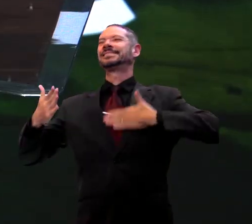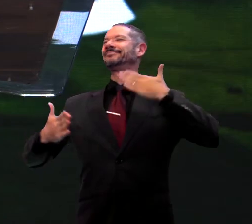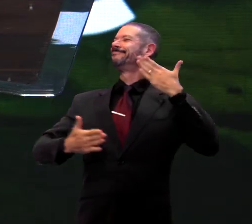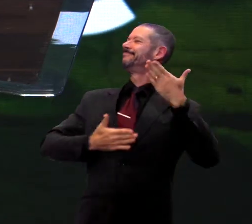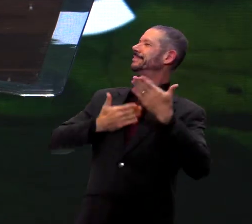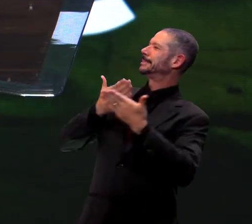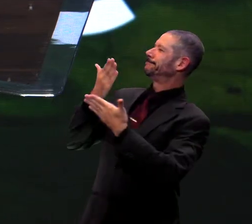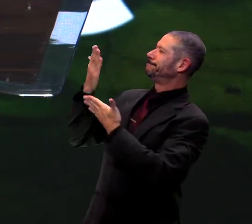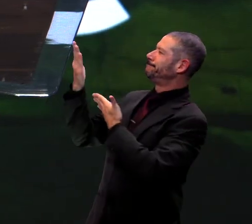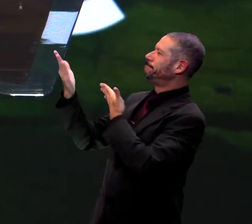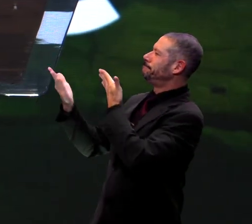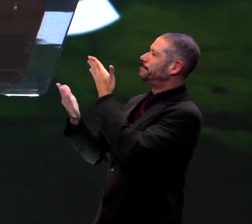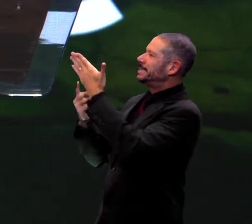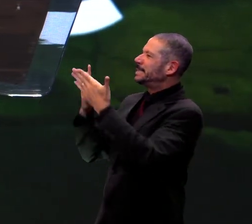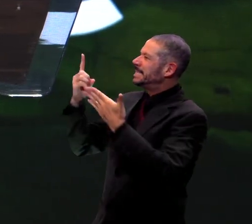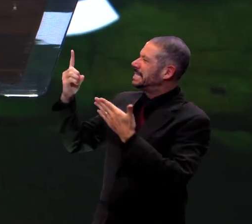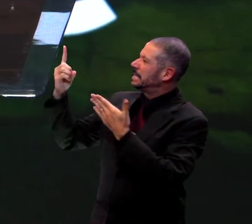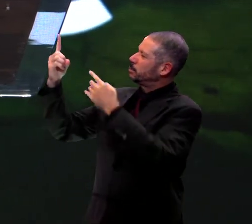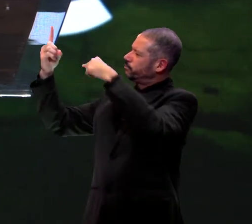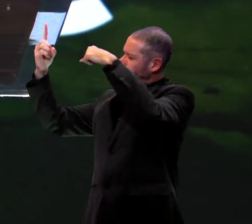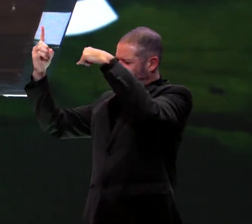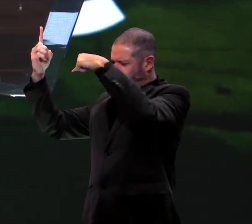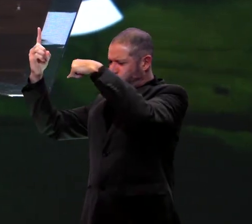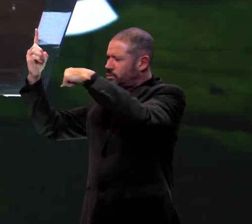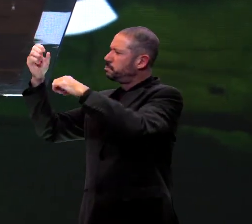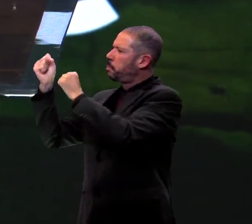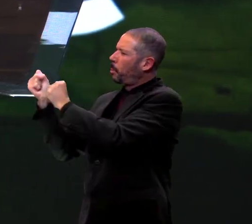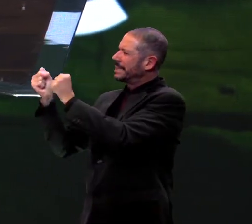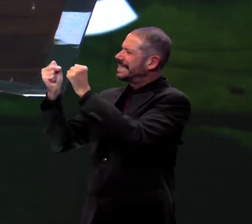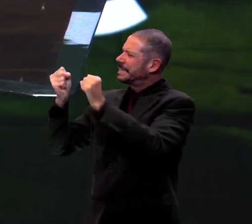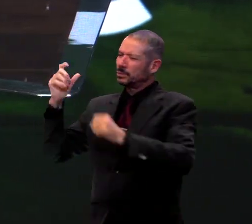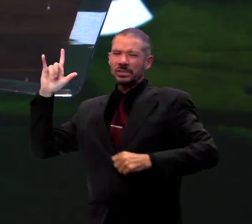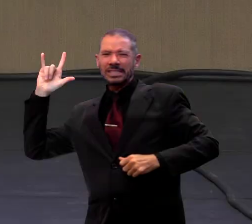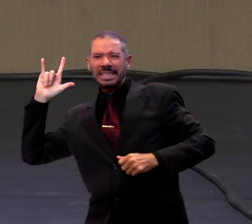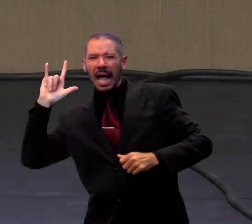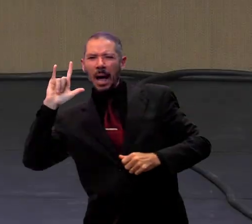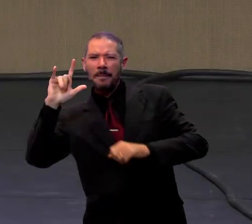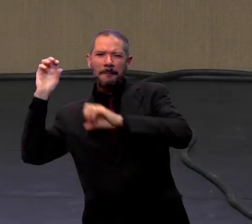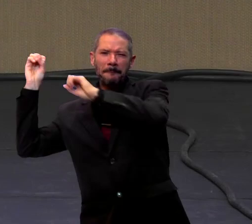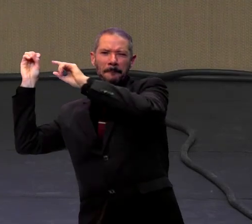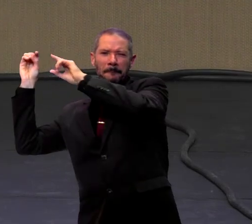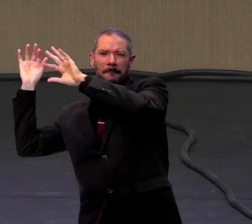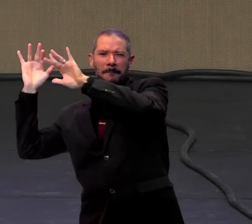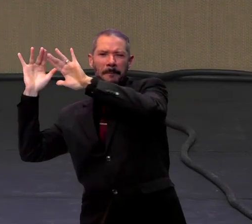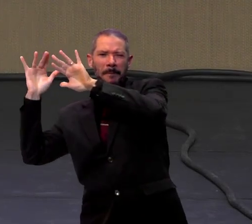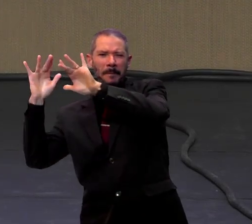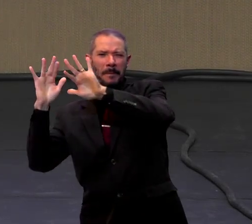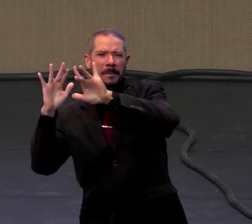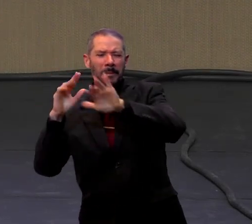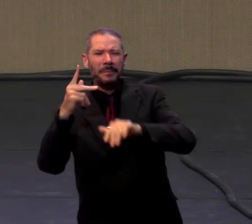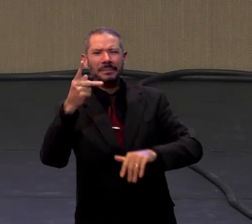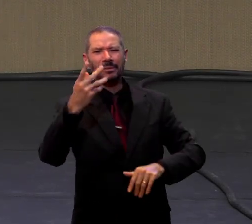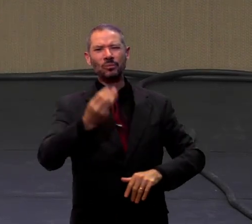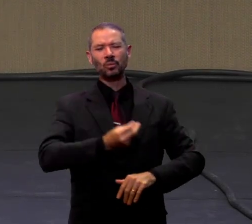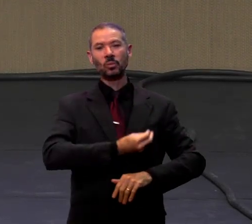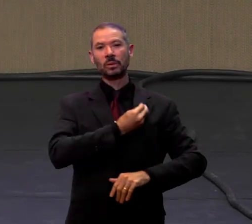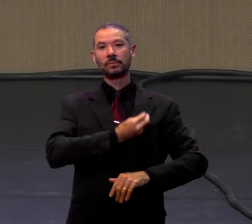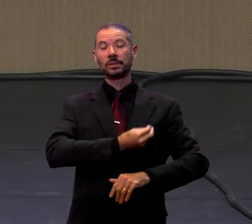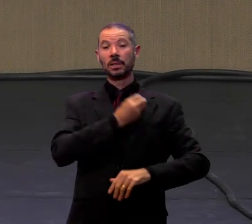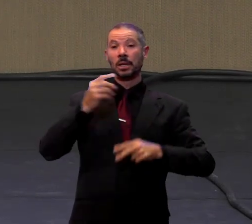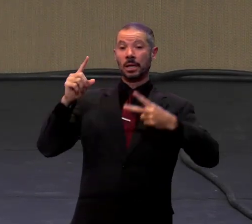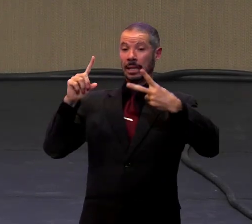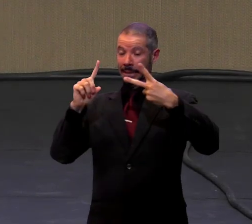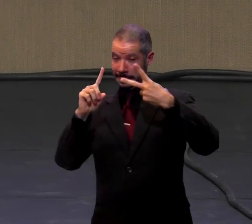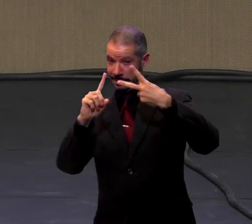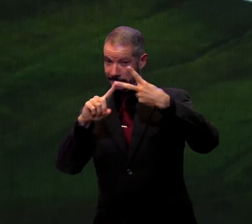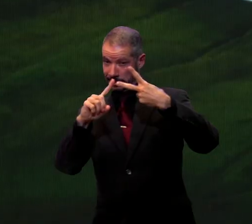relacionamento intenso com o Deus Todo-Poderoso que te ama e que tem bênção para derramar na sua vida. Segundo